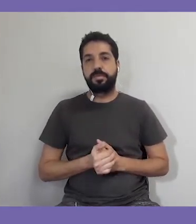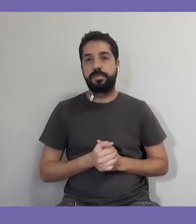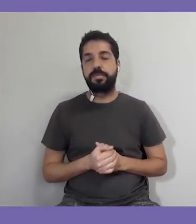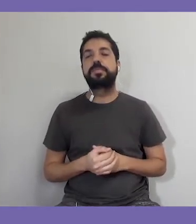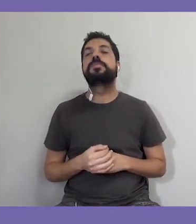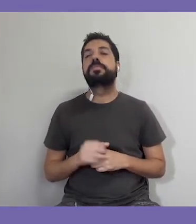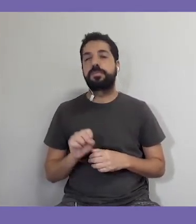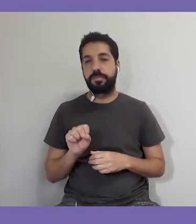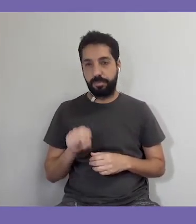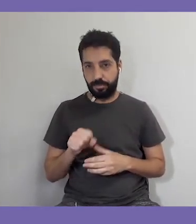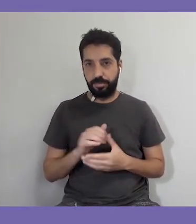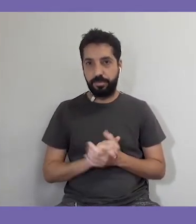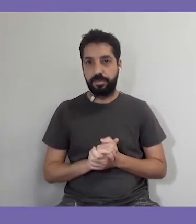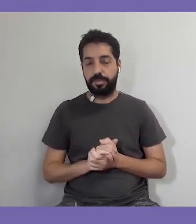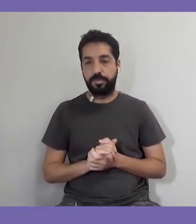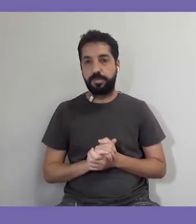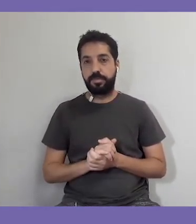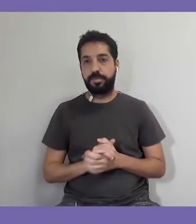Sim.